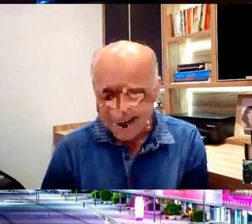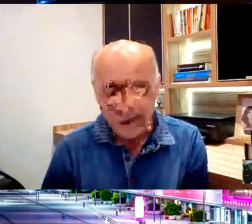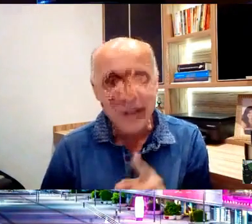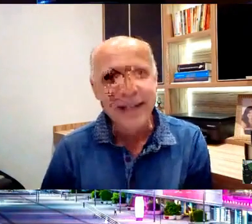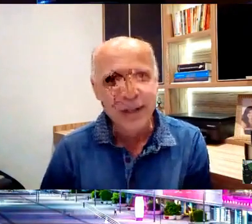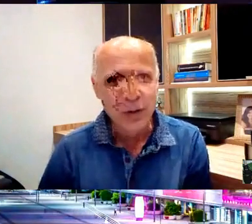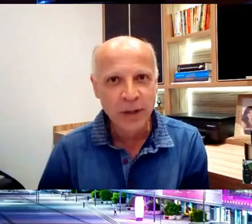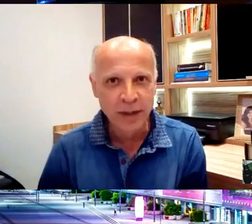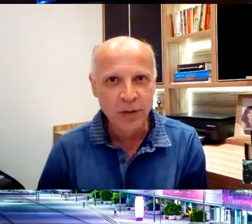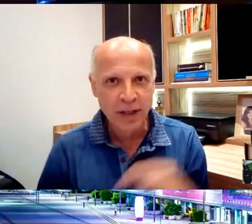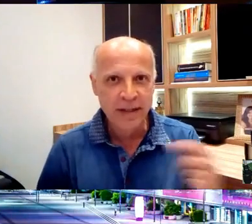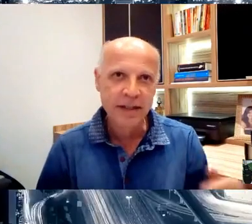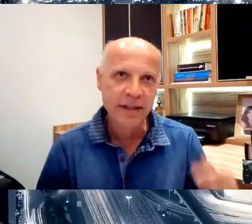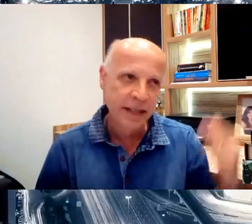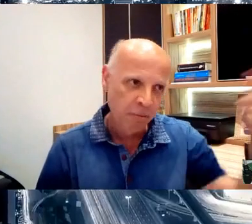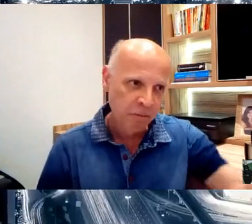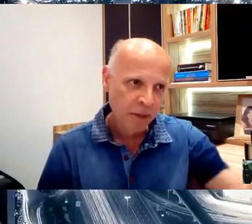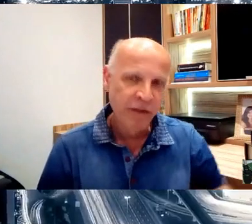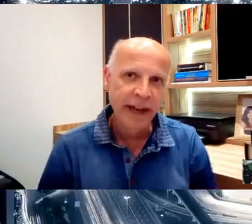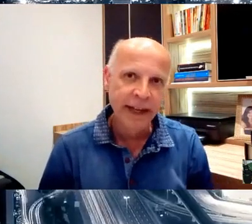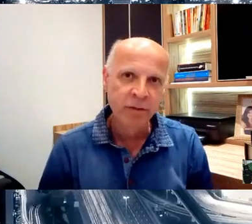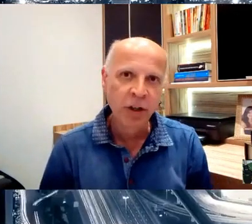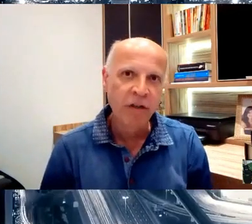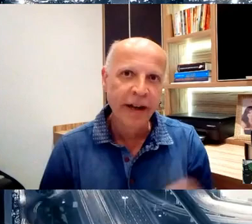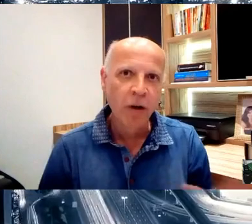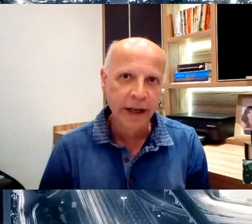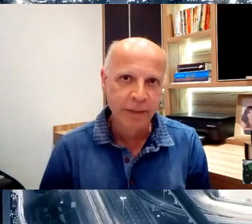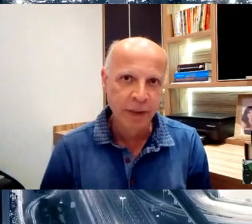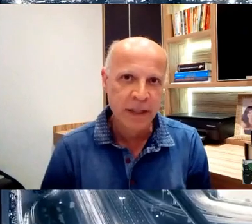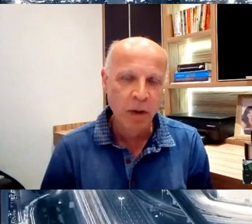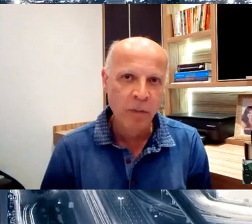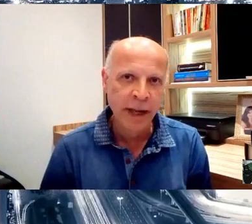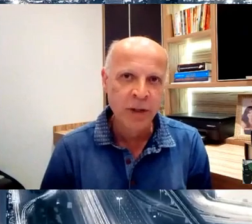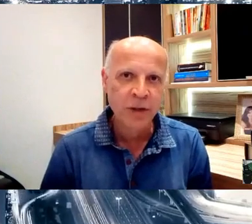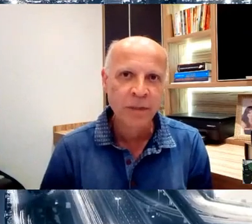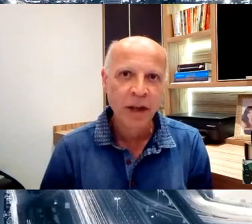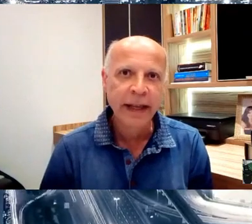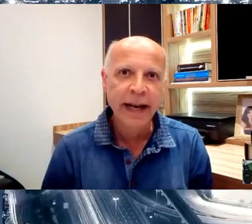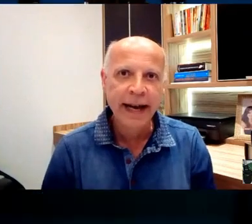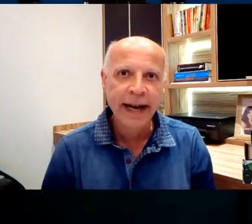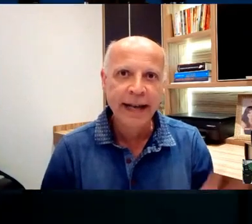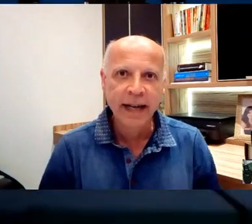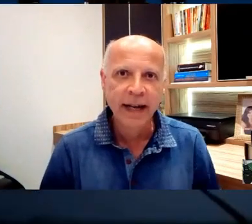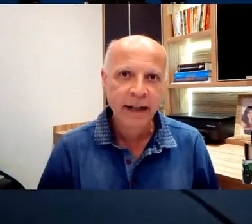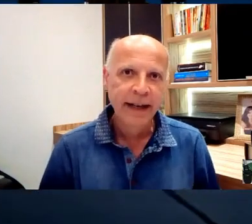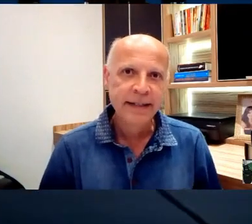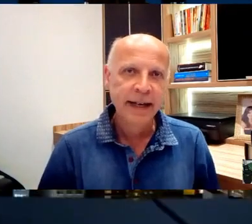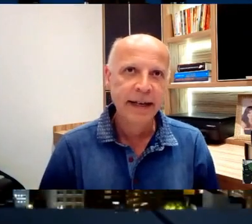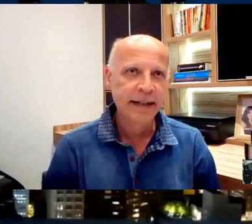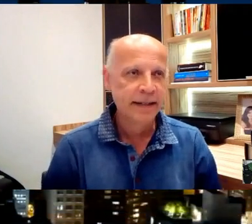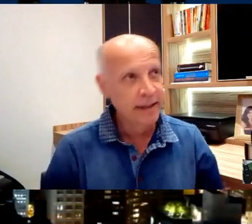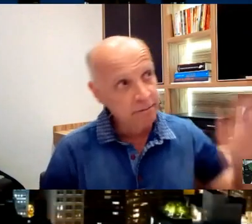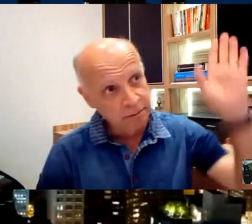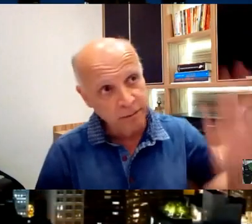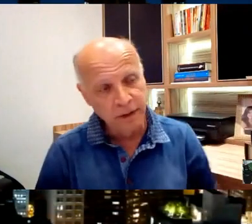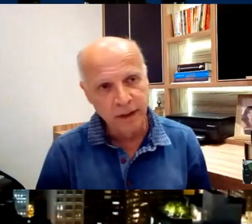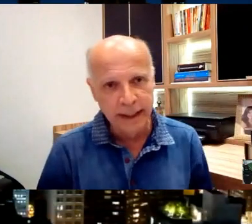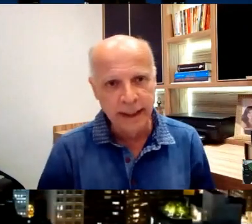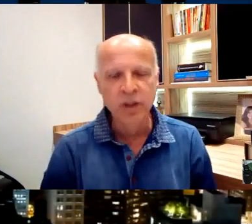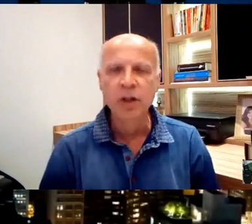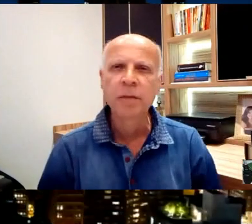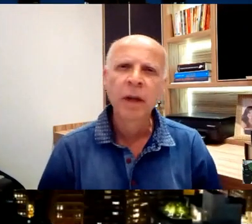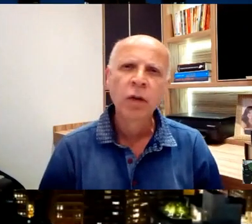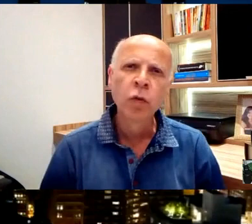nos Estados Unidos, eles estão falando que Nova York, principalmente, terá esse